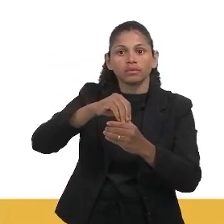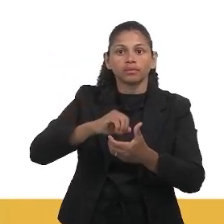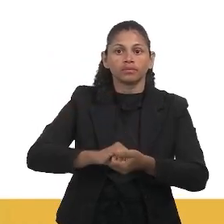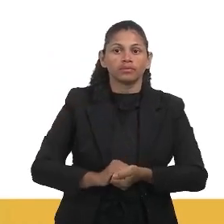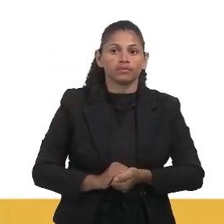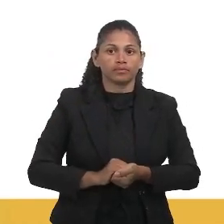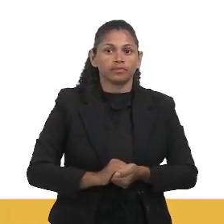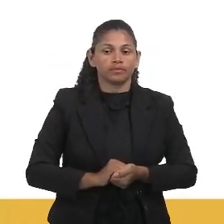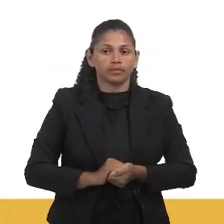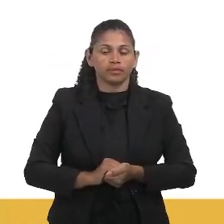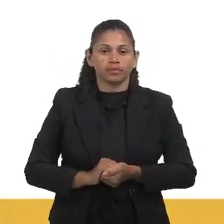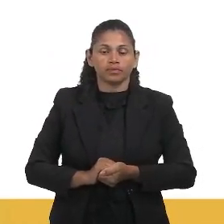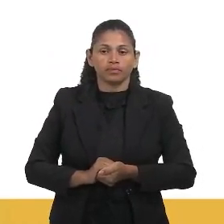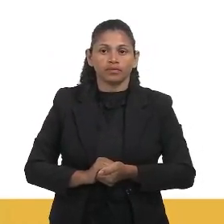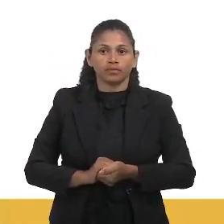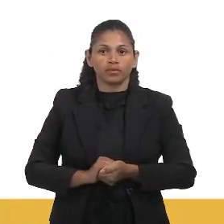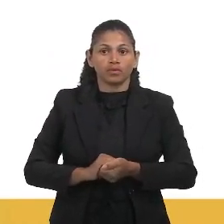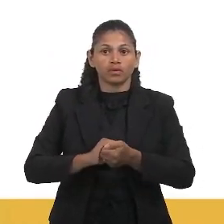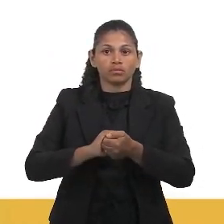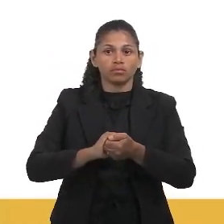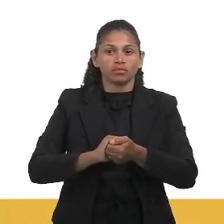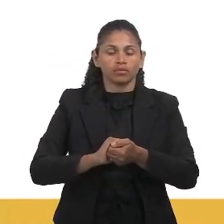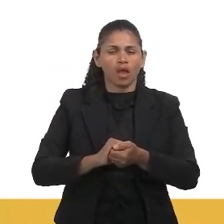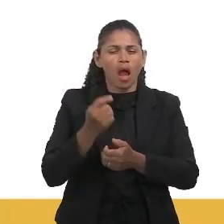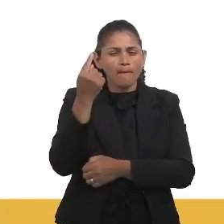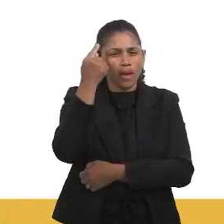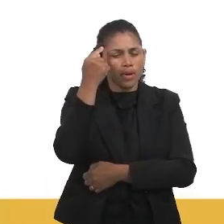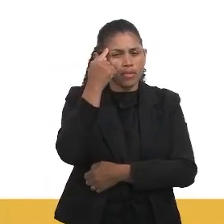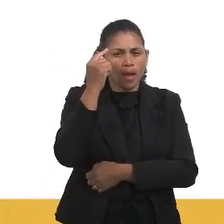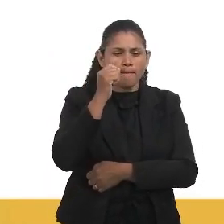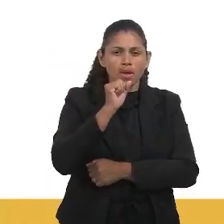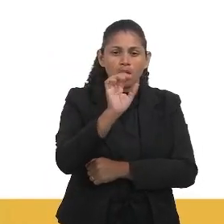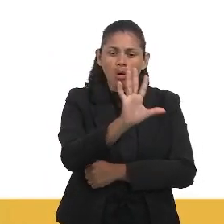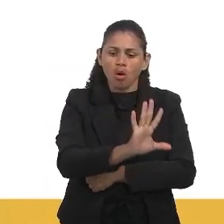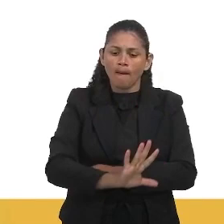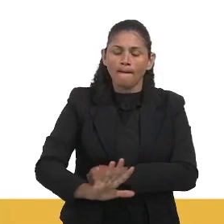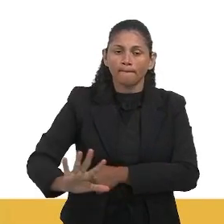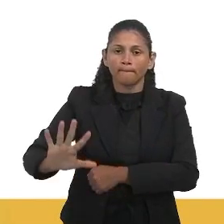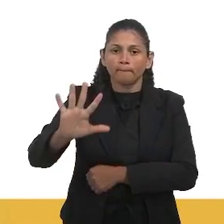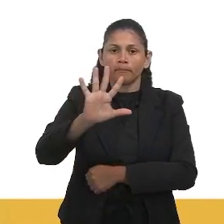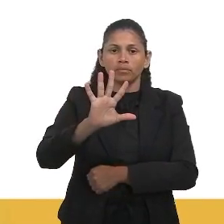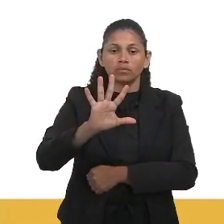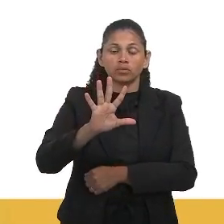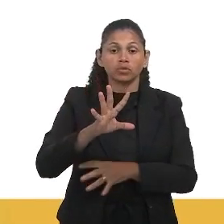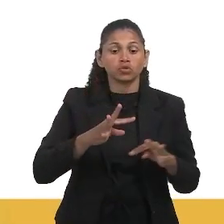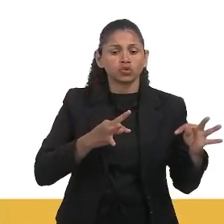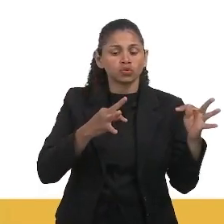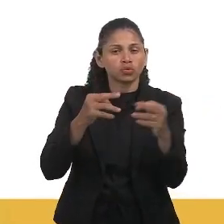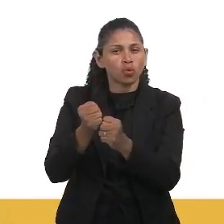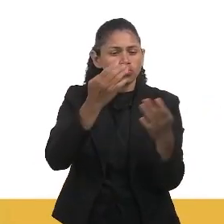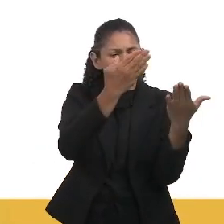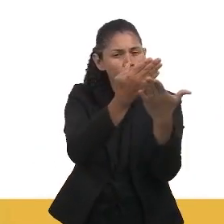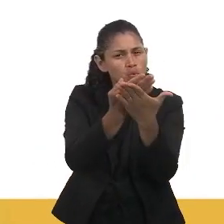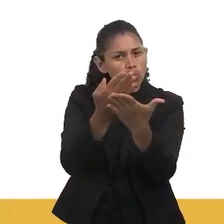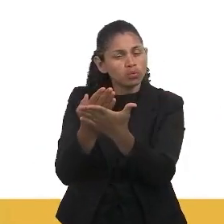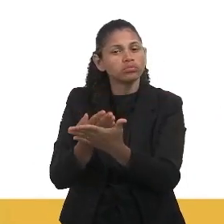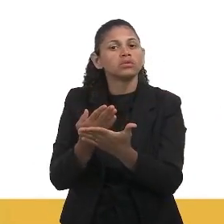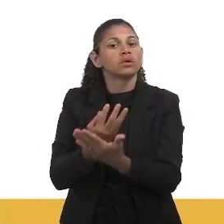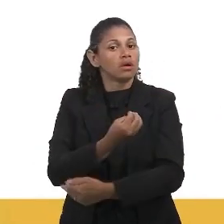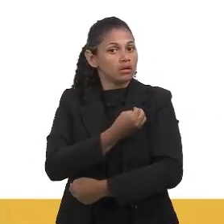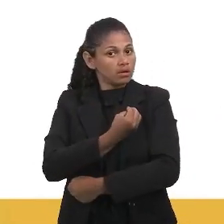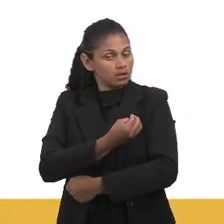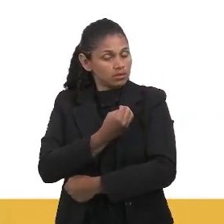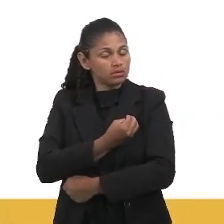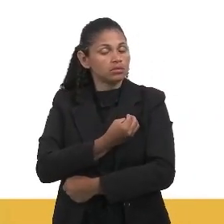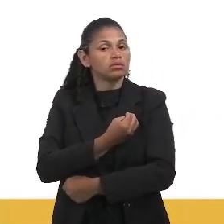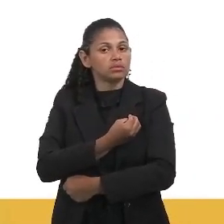indo pra ideia do espaço amostral que a gente chama de tudão né que é o espaço todos os estudantes que estão presentes você tem aquele somatório Lembra